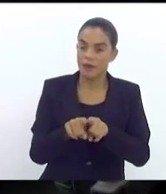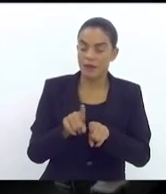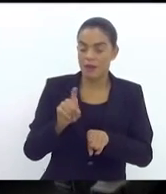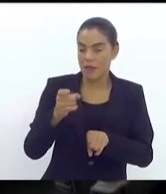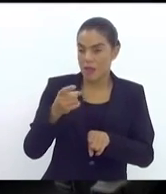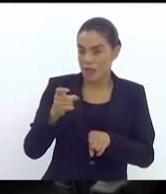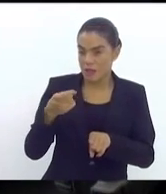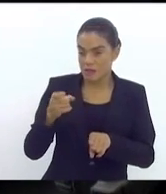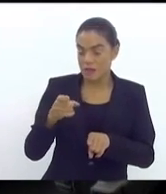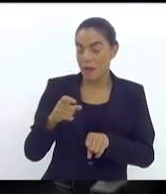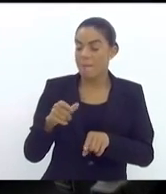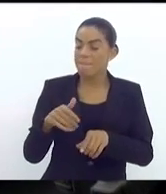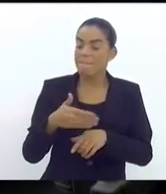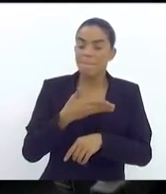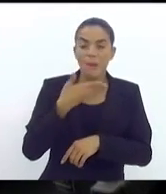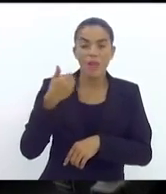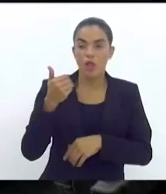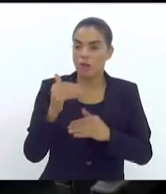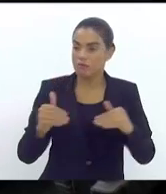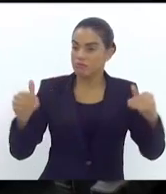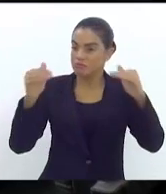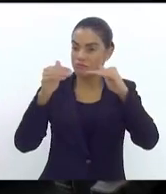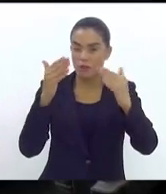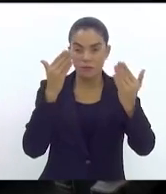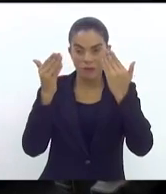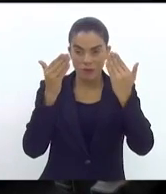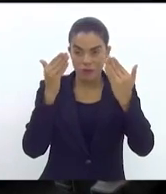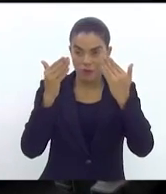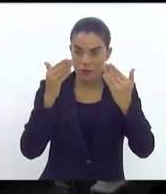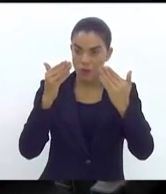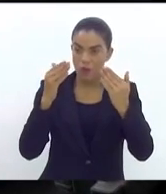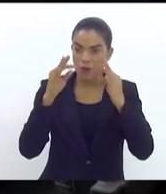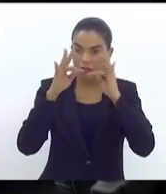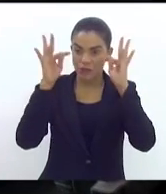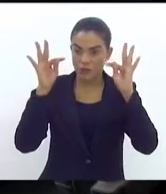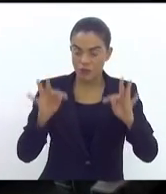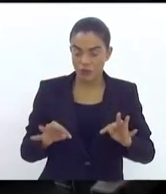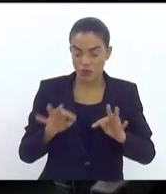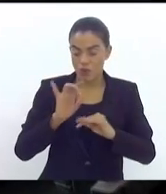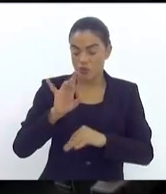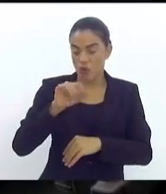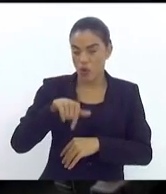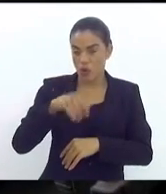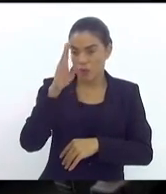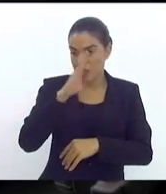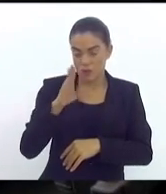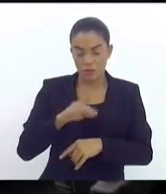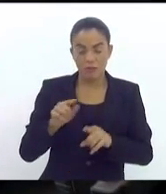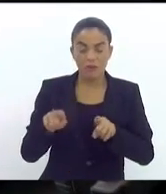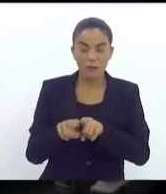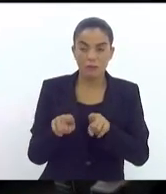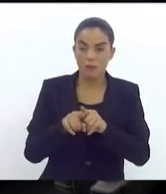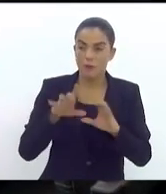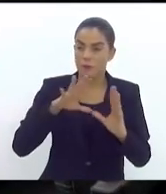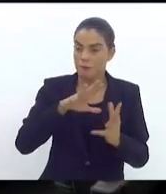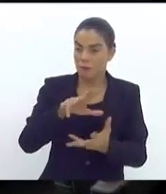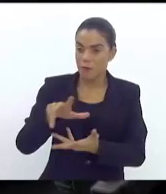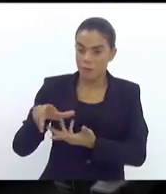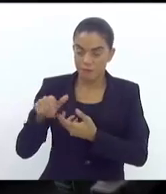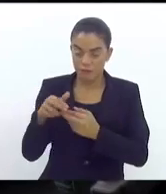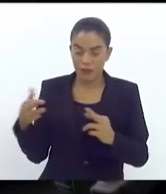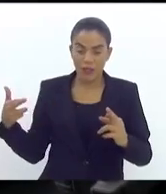algum, uma das maiores autoridades no tema da psicologia do testemunho em todo o mundo, não só no país, no mundo, reconhecida, volto a